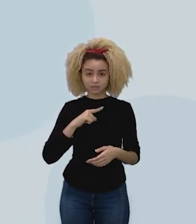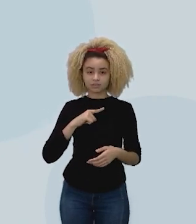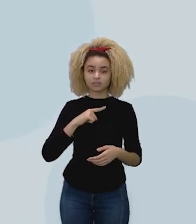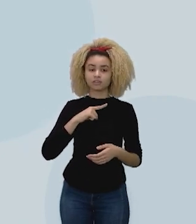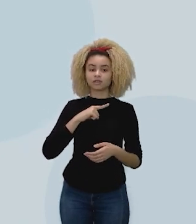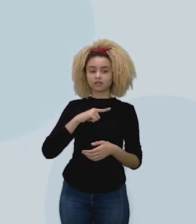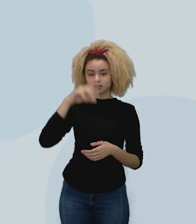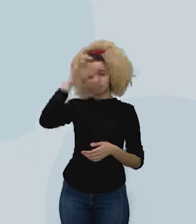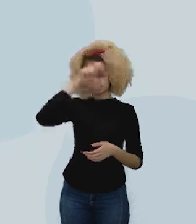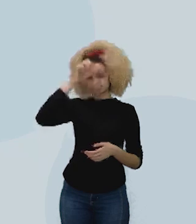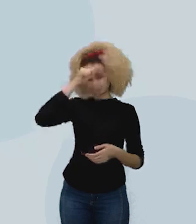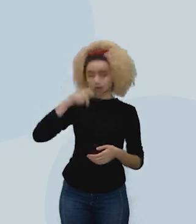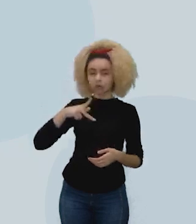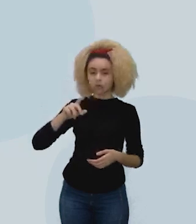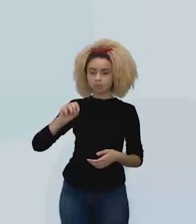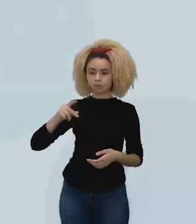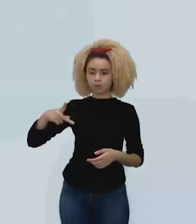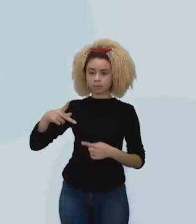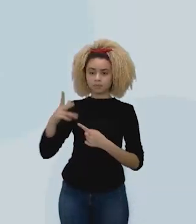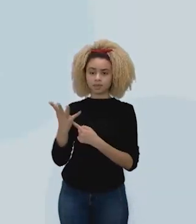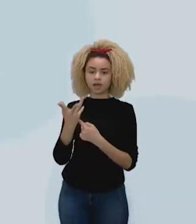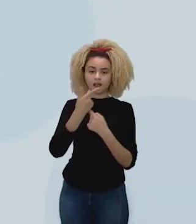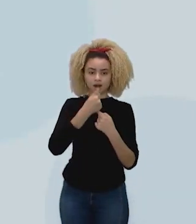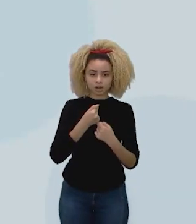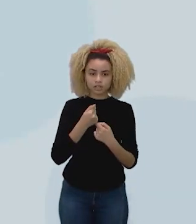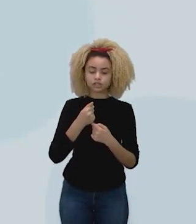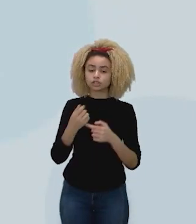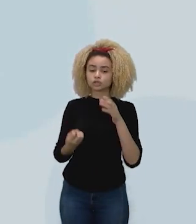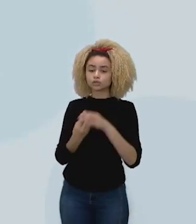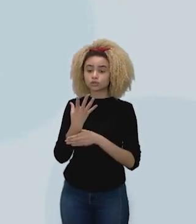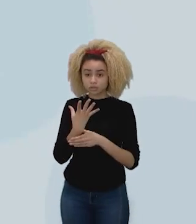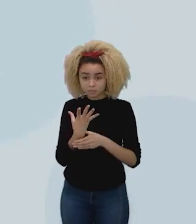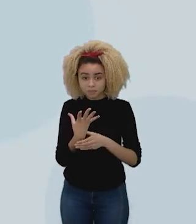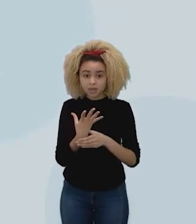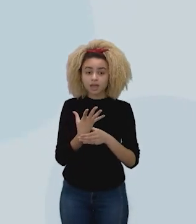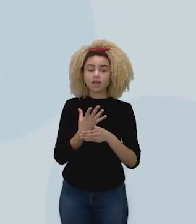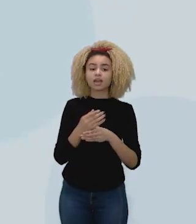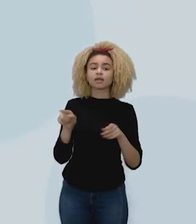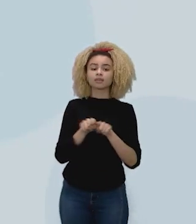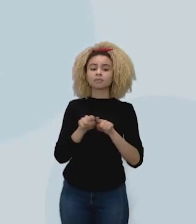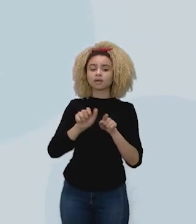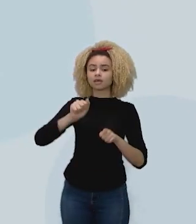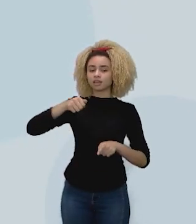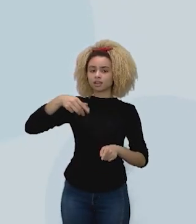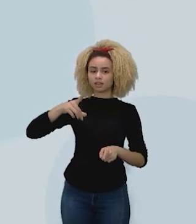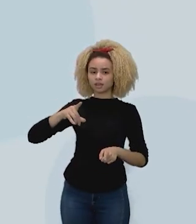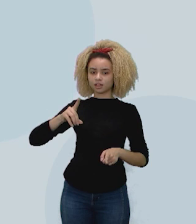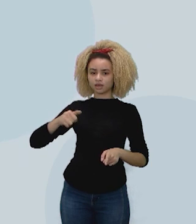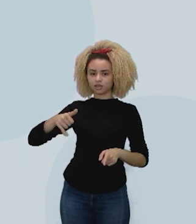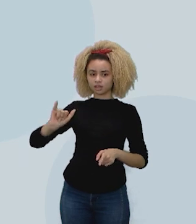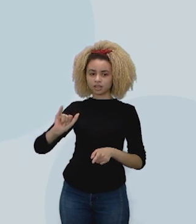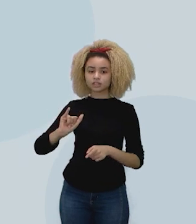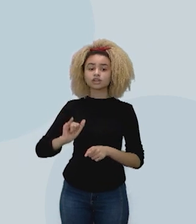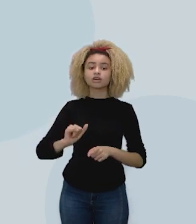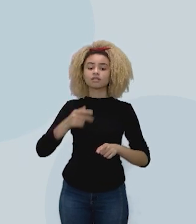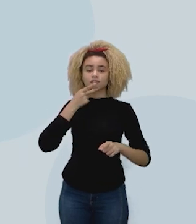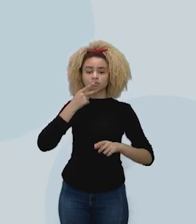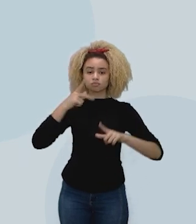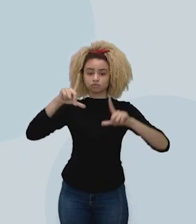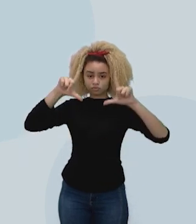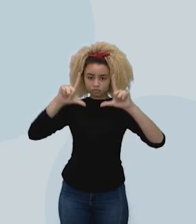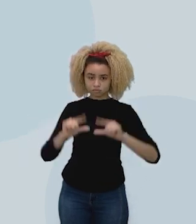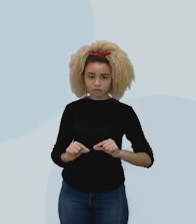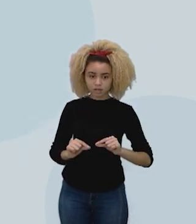aprendeu um pouquinho sobre a pop art, o surgimento dela, né? Falamos um pouco do Andy Warhol, do Roy Lichtenstein, do minimalismo